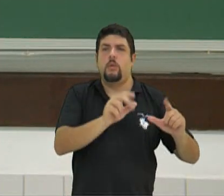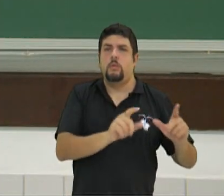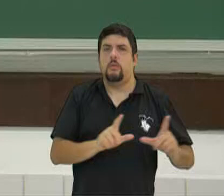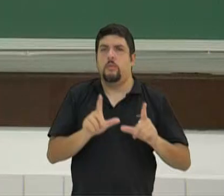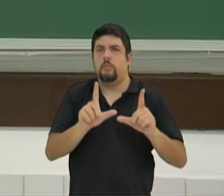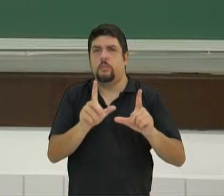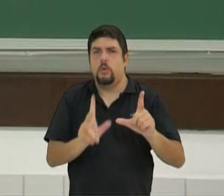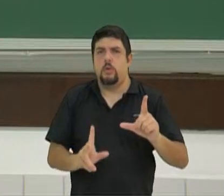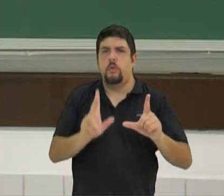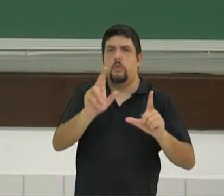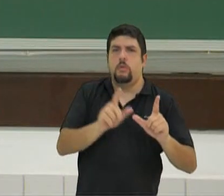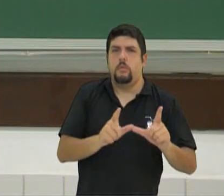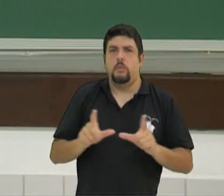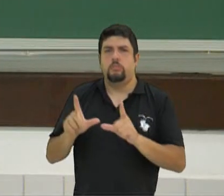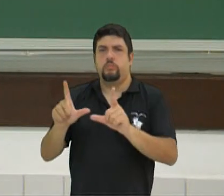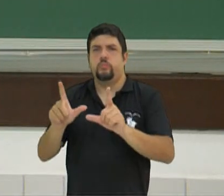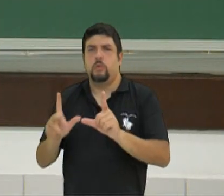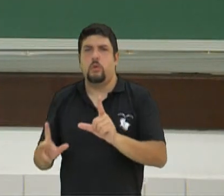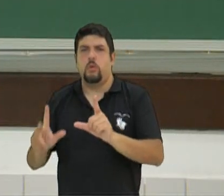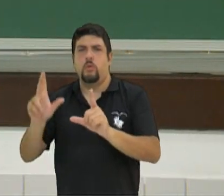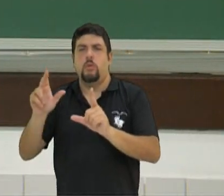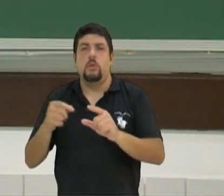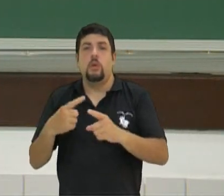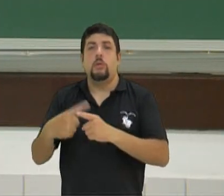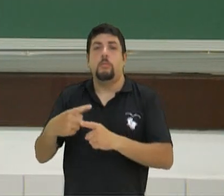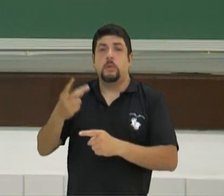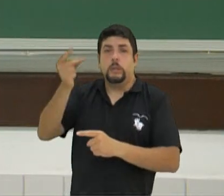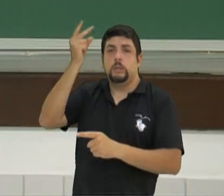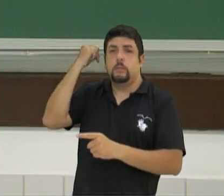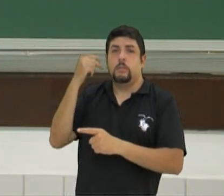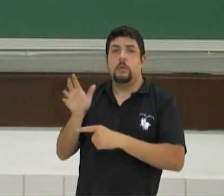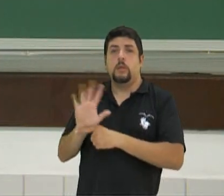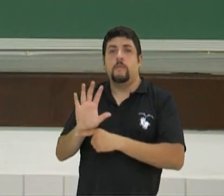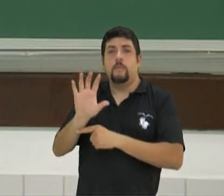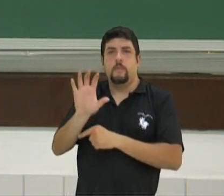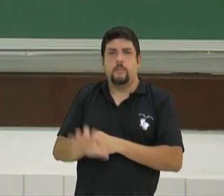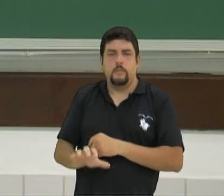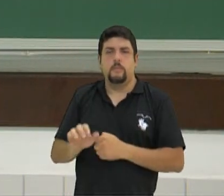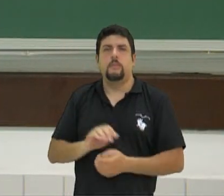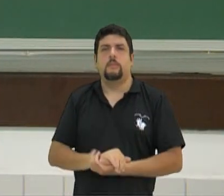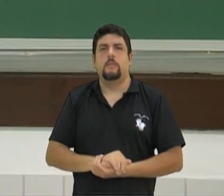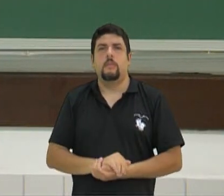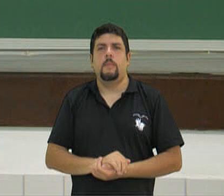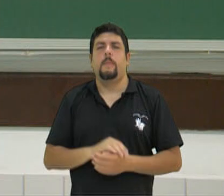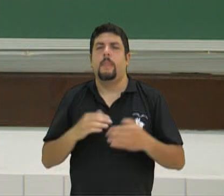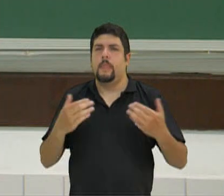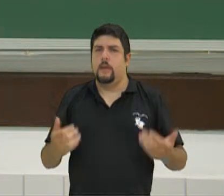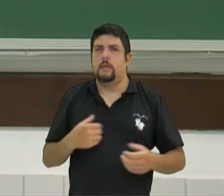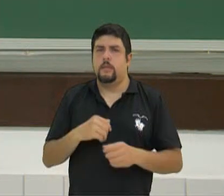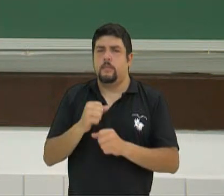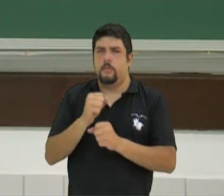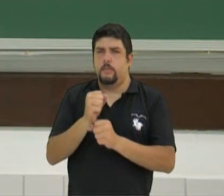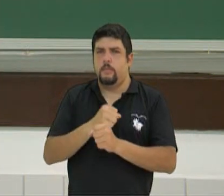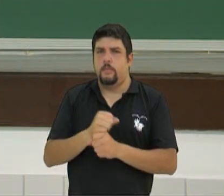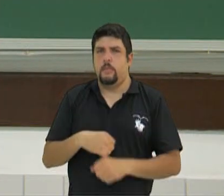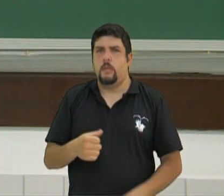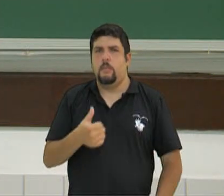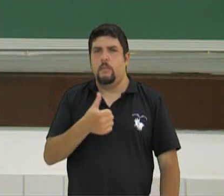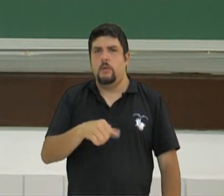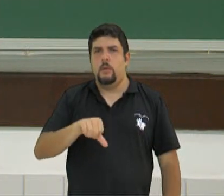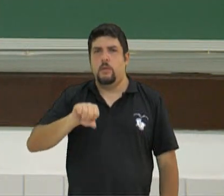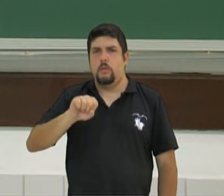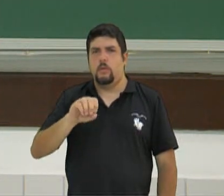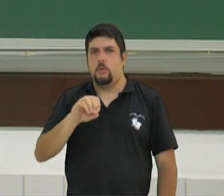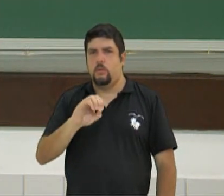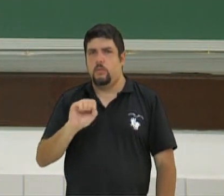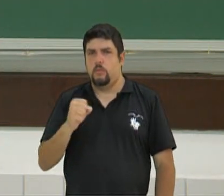um trechinho do outro, ele podia fazer o que quisesse, porque o filme era de quem comprou, né? Então, a partir desse órgão regulamentador, e na próxima